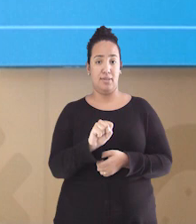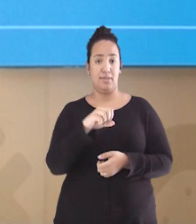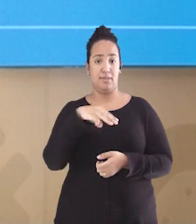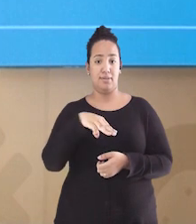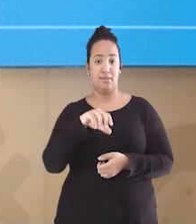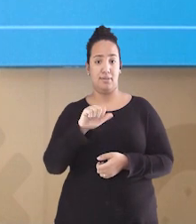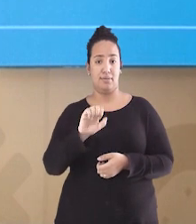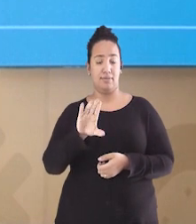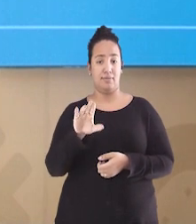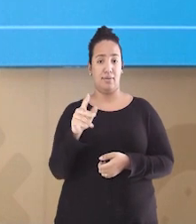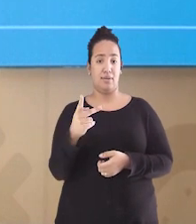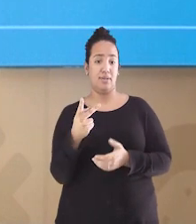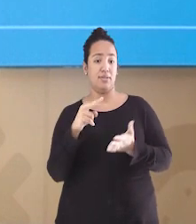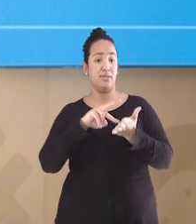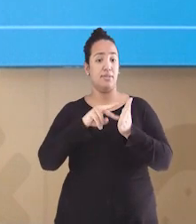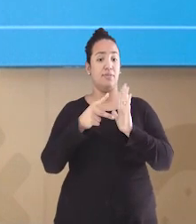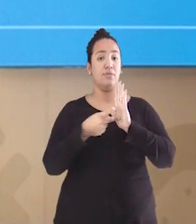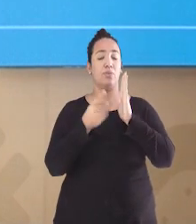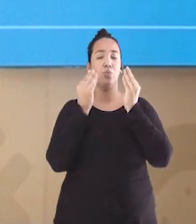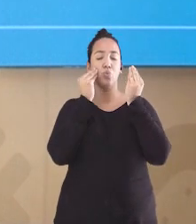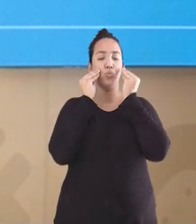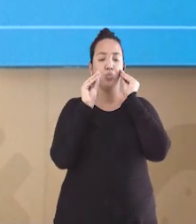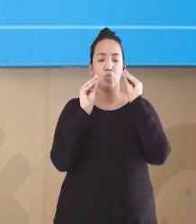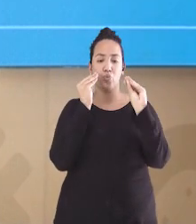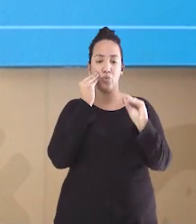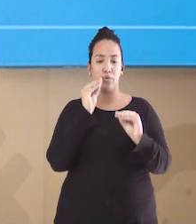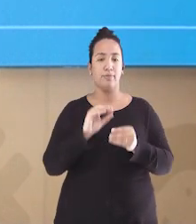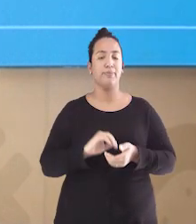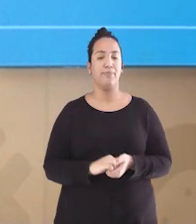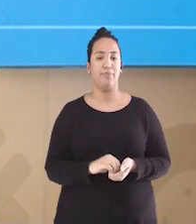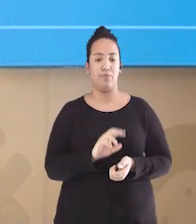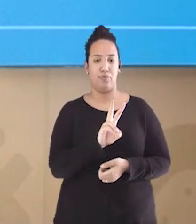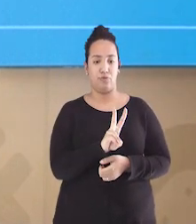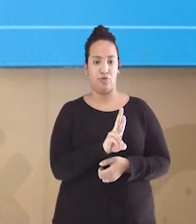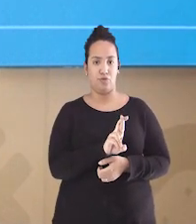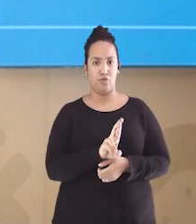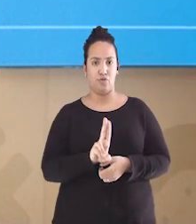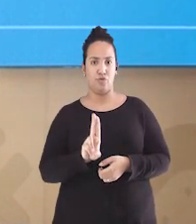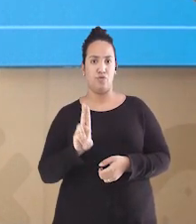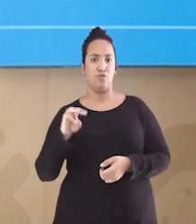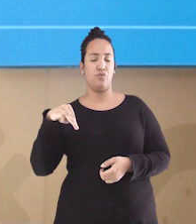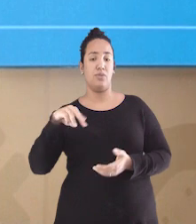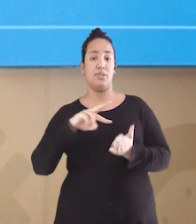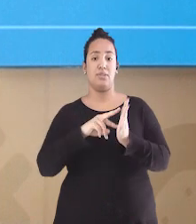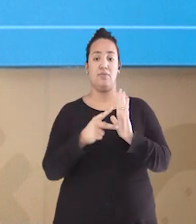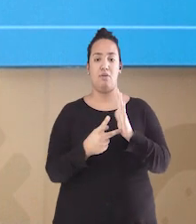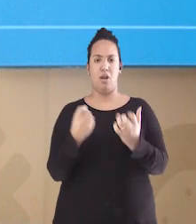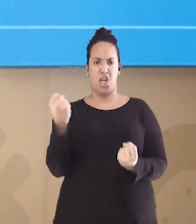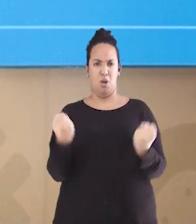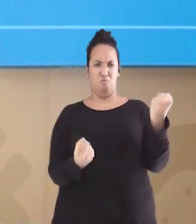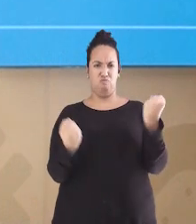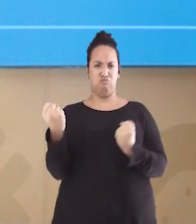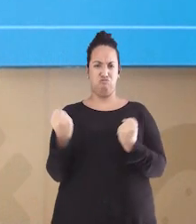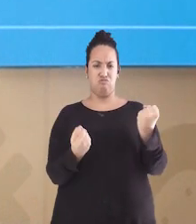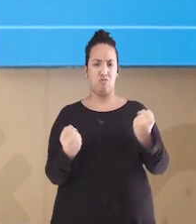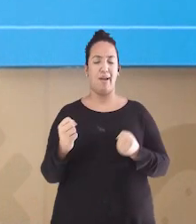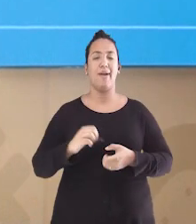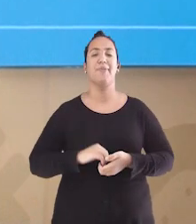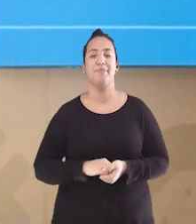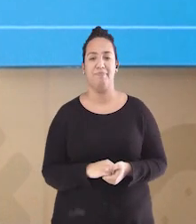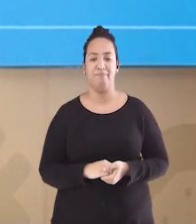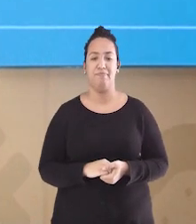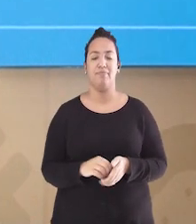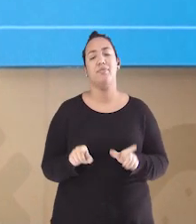Smack significa beijos. Vrum, motor de carro. E assim